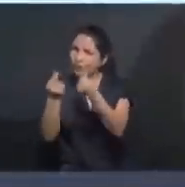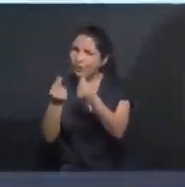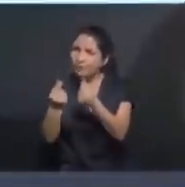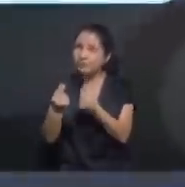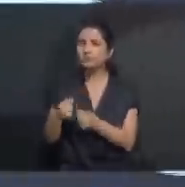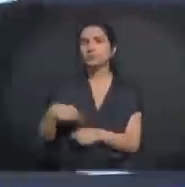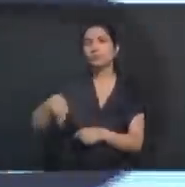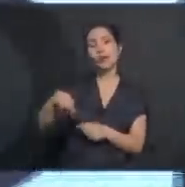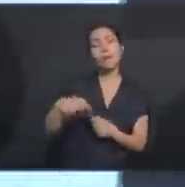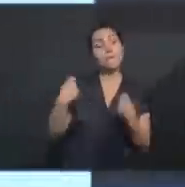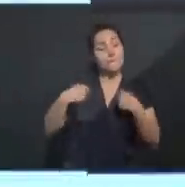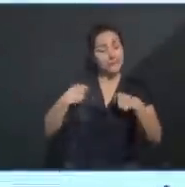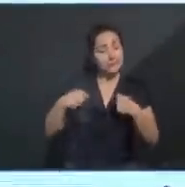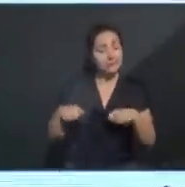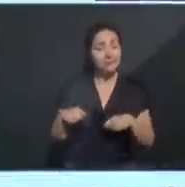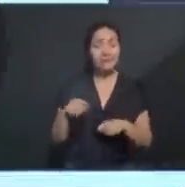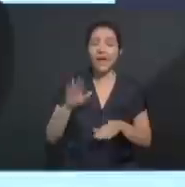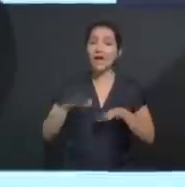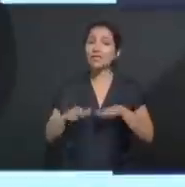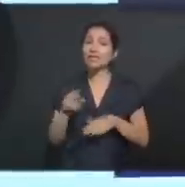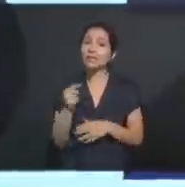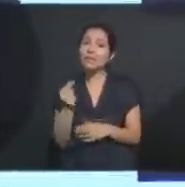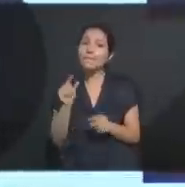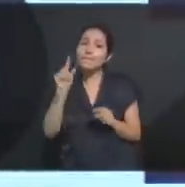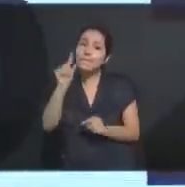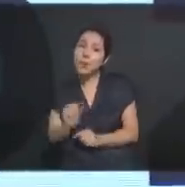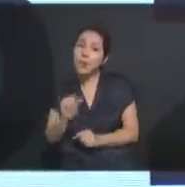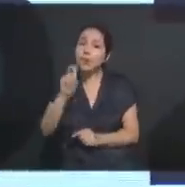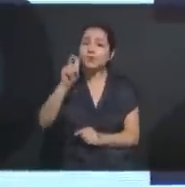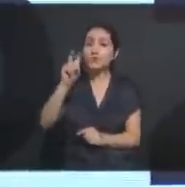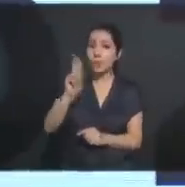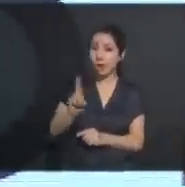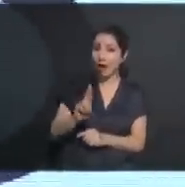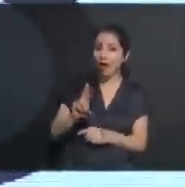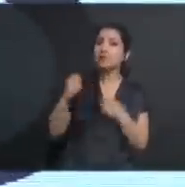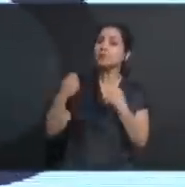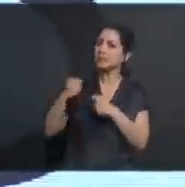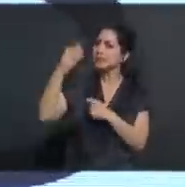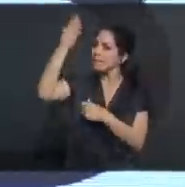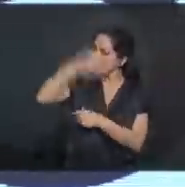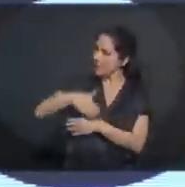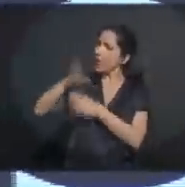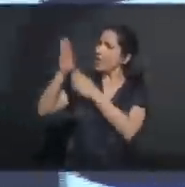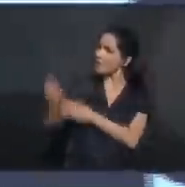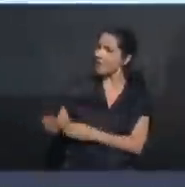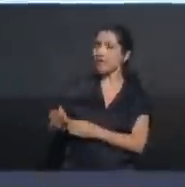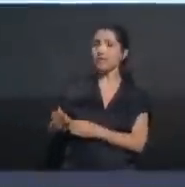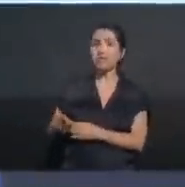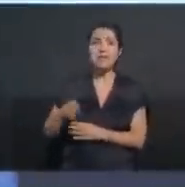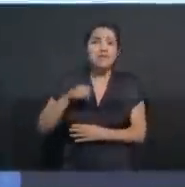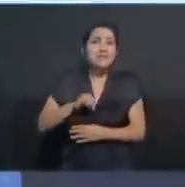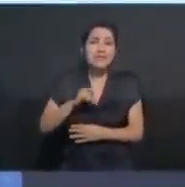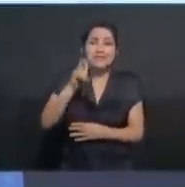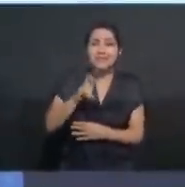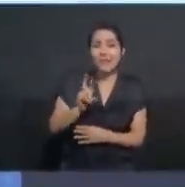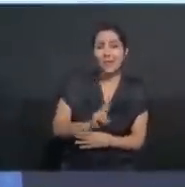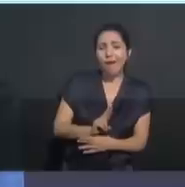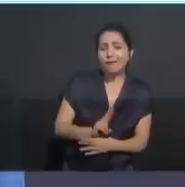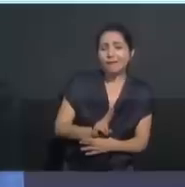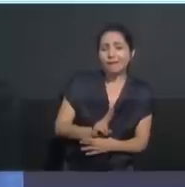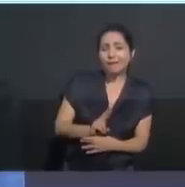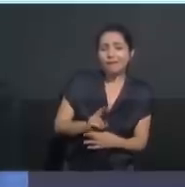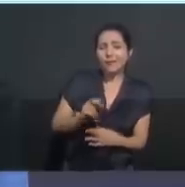de pouco? Gente, quem não é fiel em 5 reais, não será em 50. Quem não for fiel em 50, não pode nunca ganhar 5